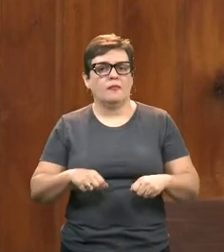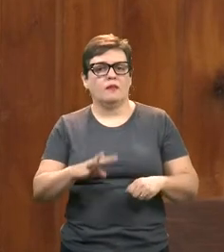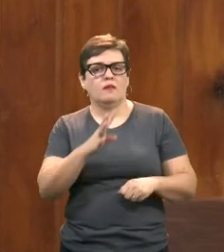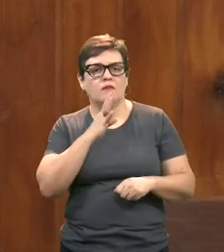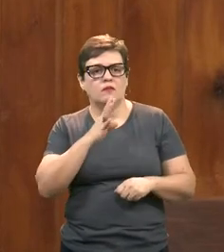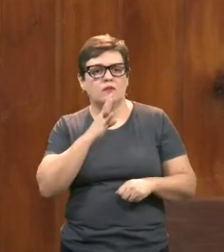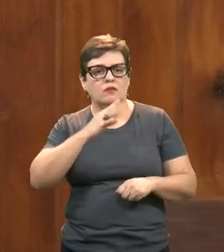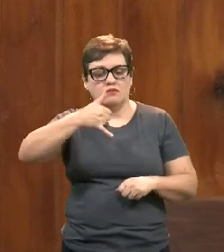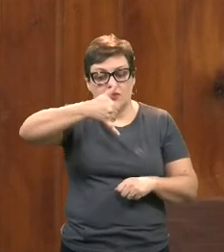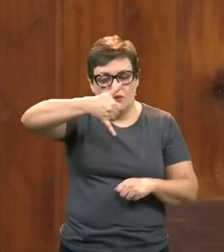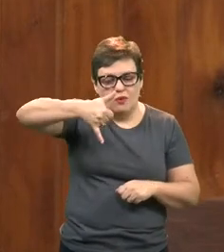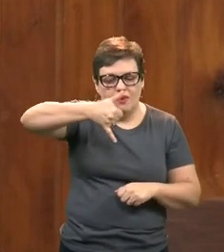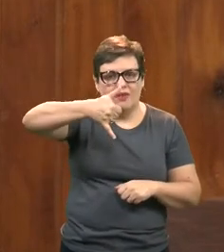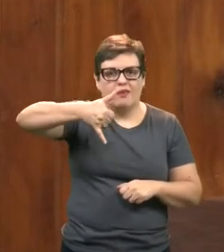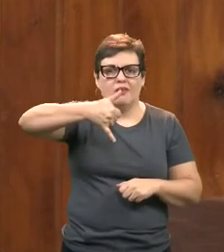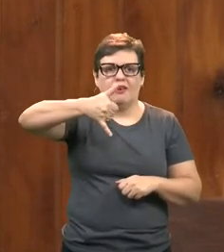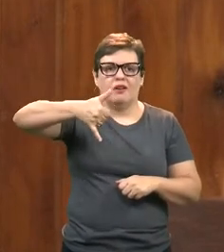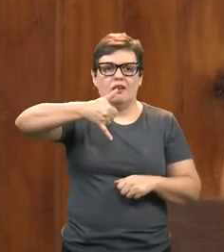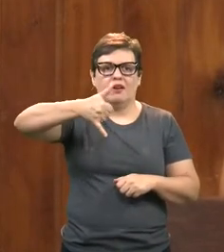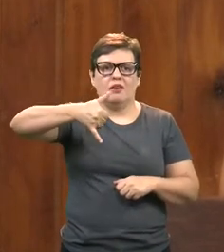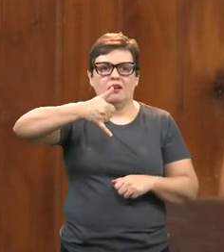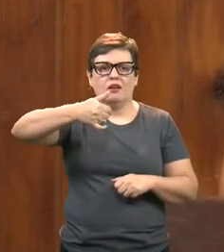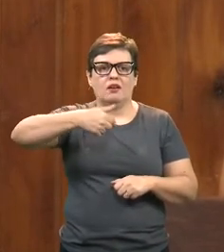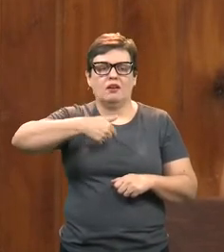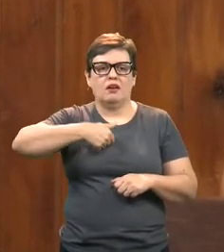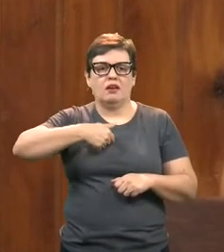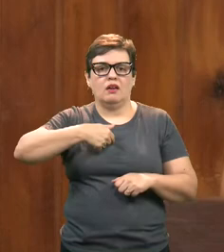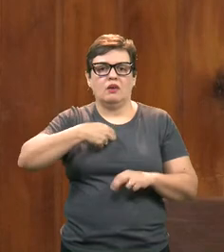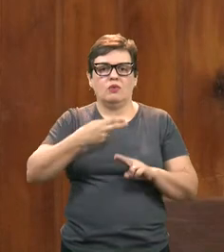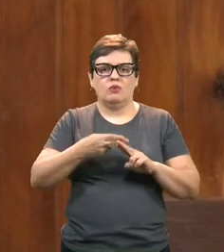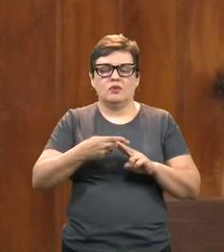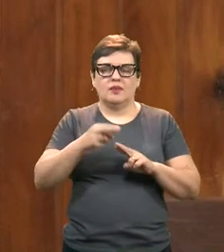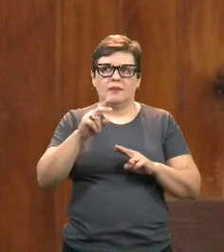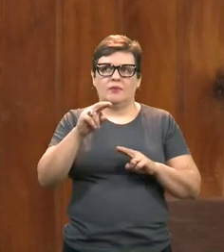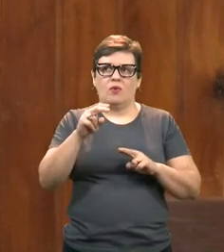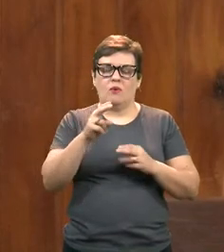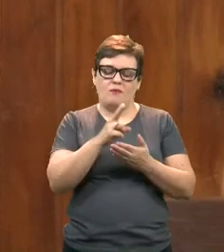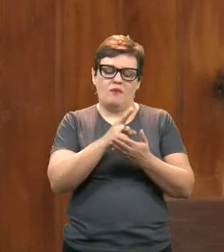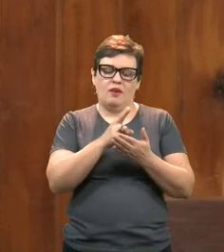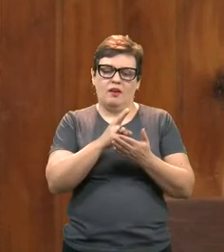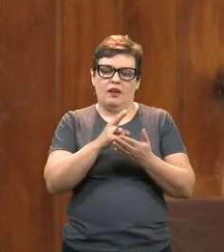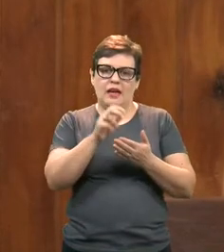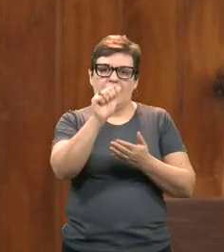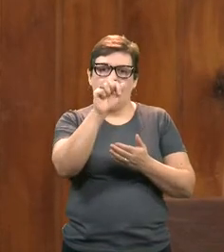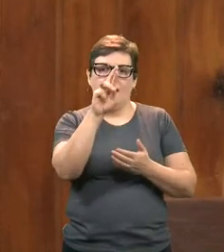o óleo. Eu vou usar o termo artesanal aqui, tá?